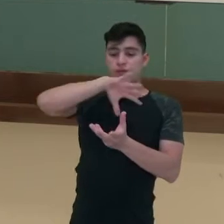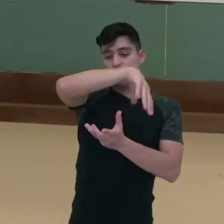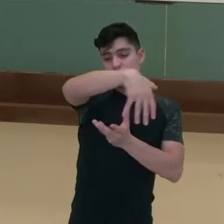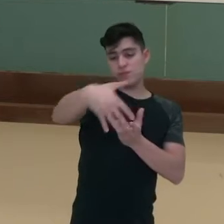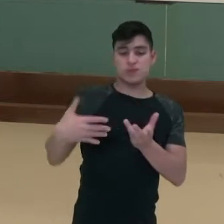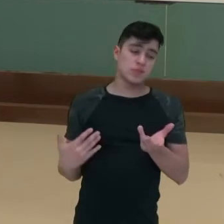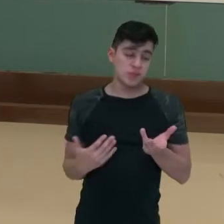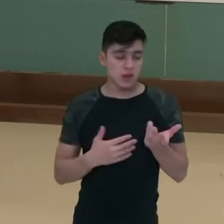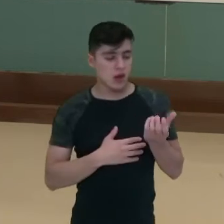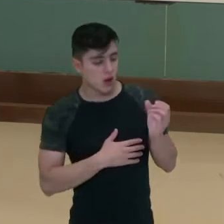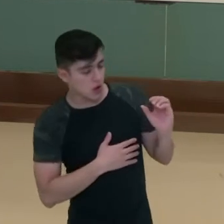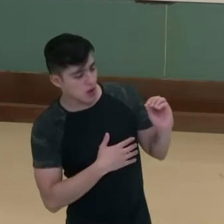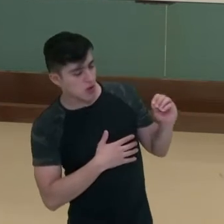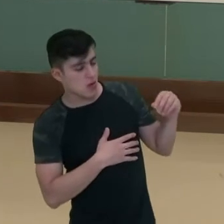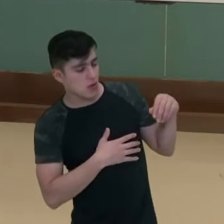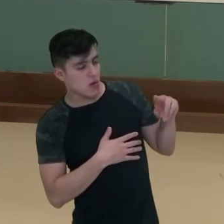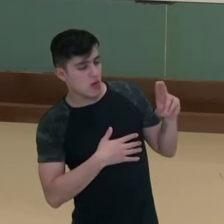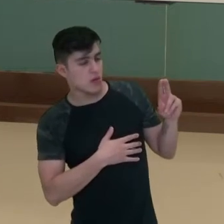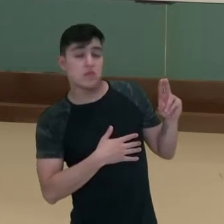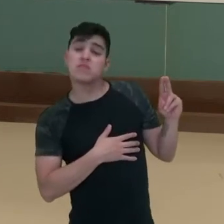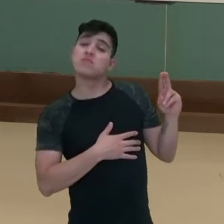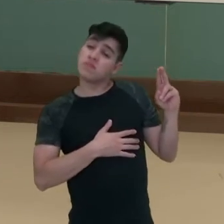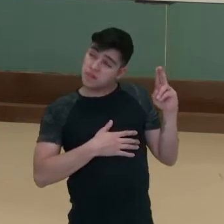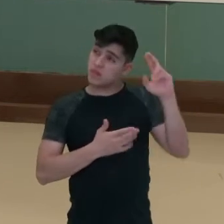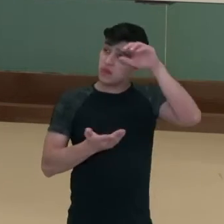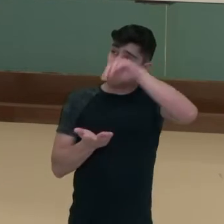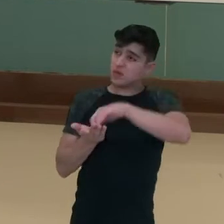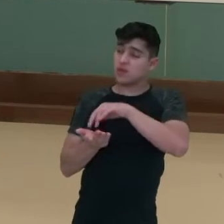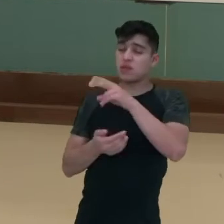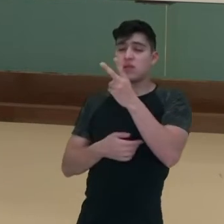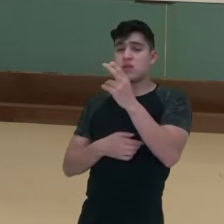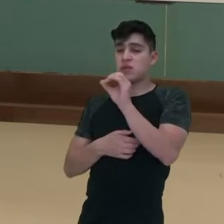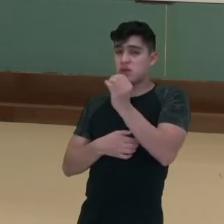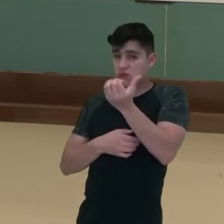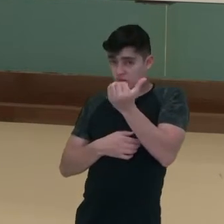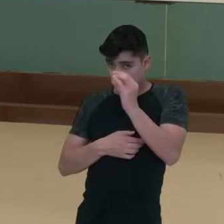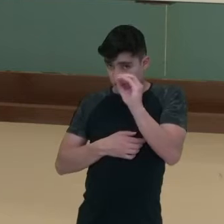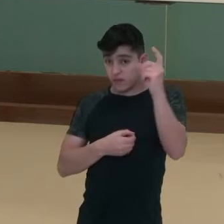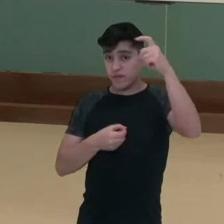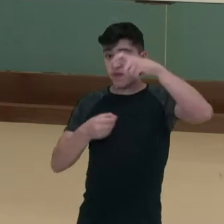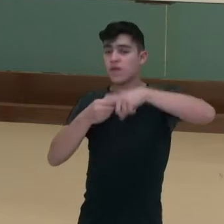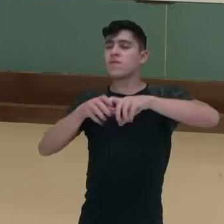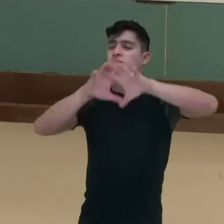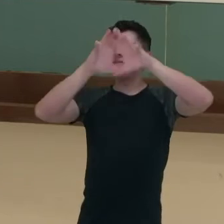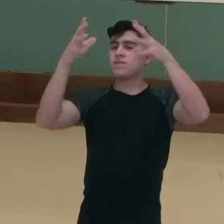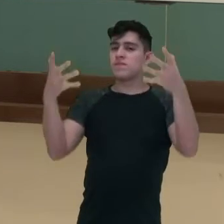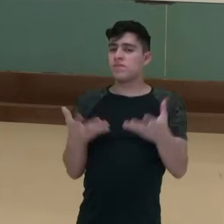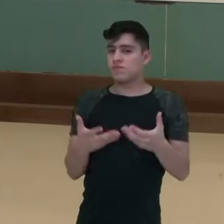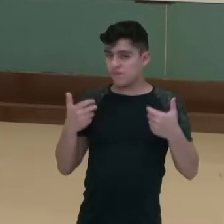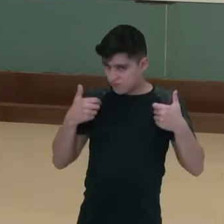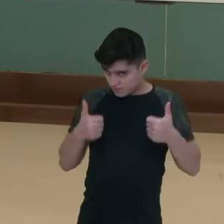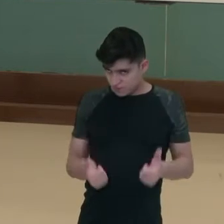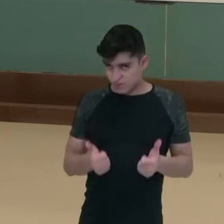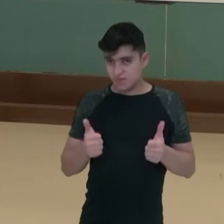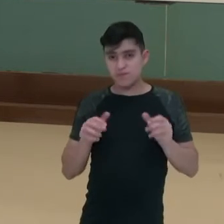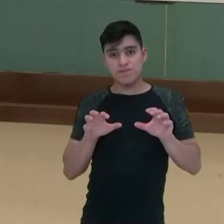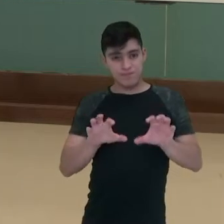até 2060 podemos ter essa camada de ozônio recuperada. Que assim